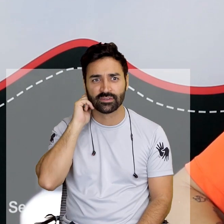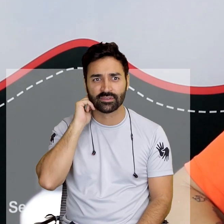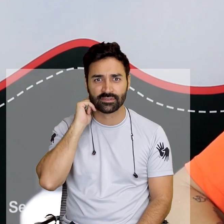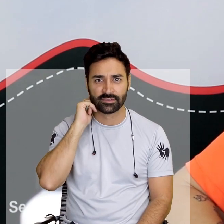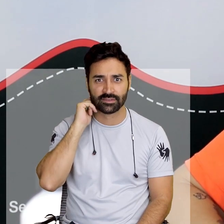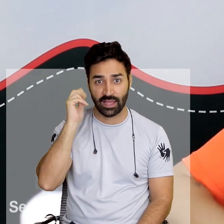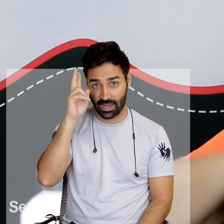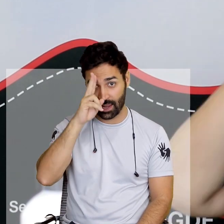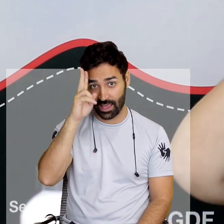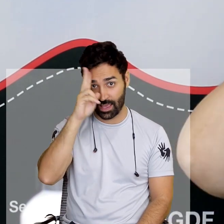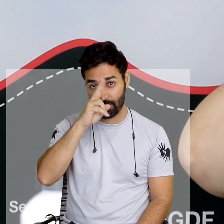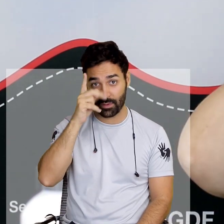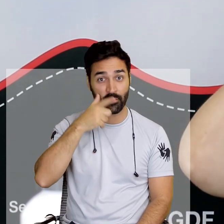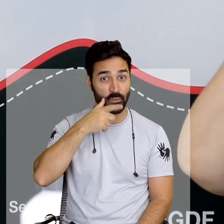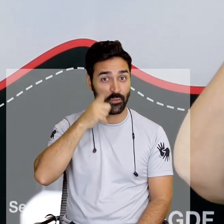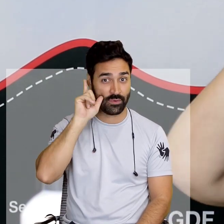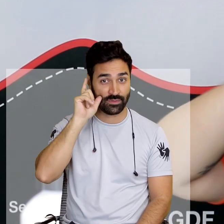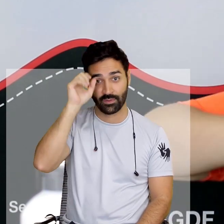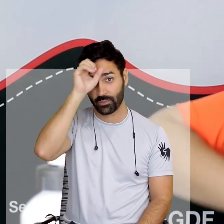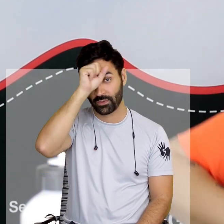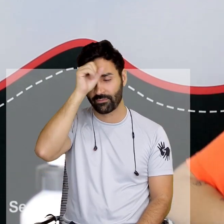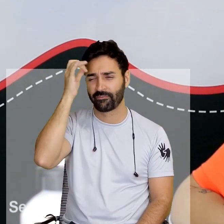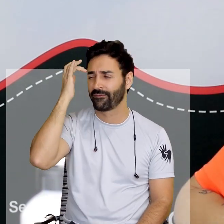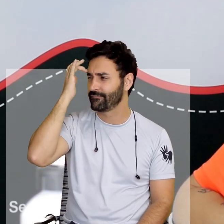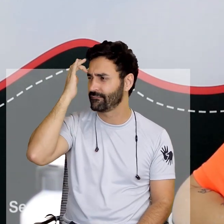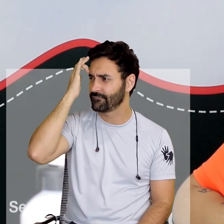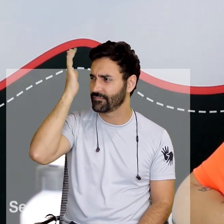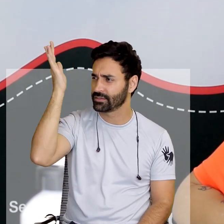Lembra que a gente aprendeu ontem? Fácil.